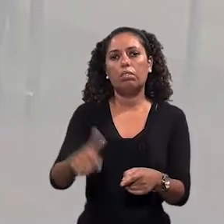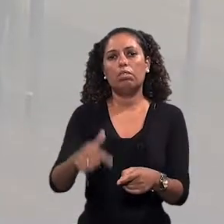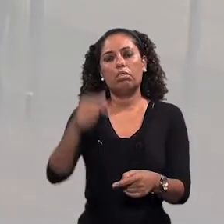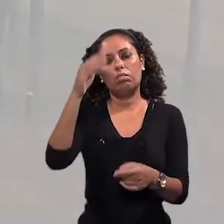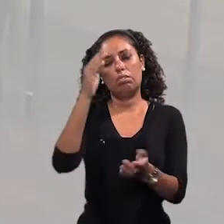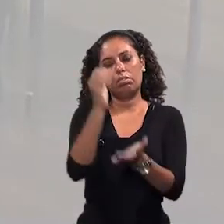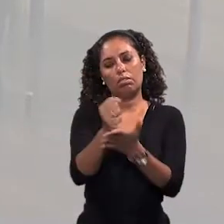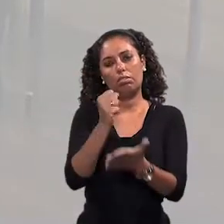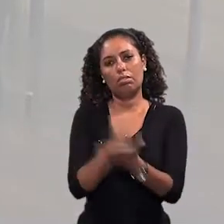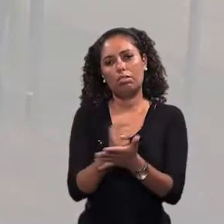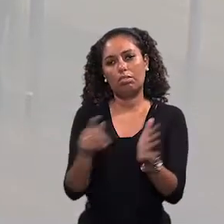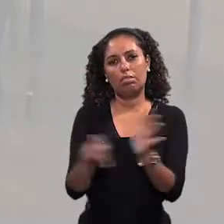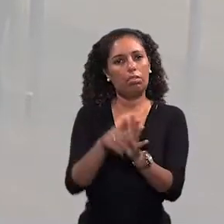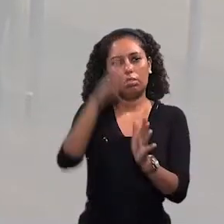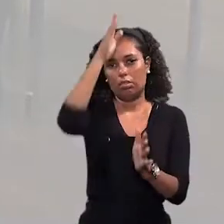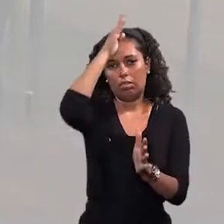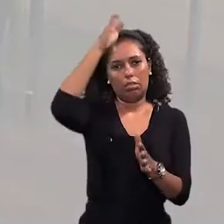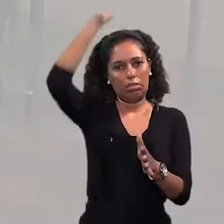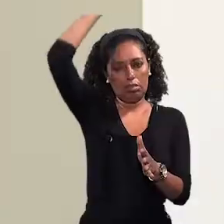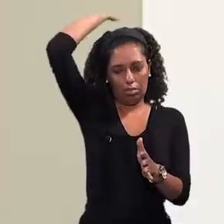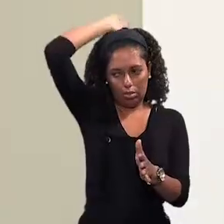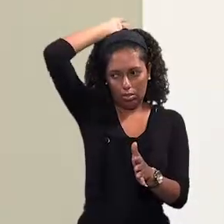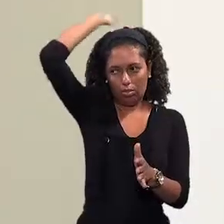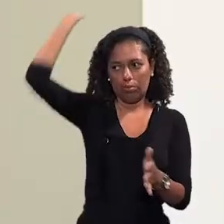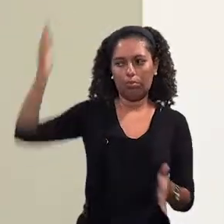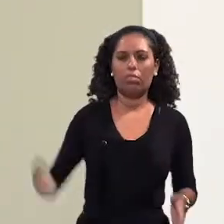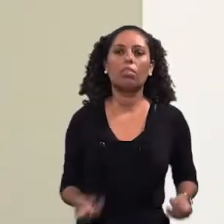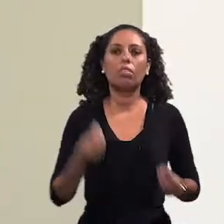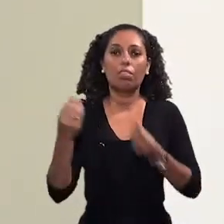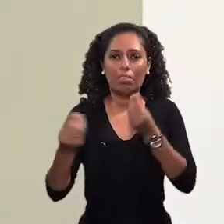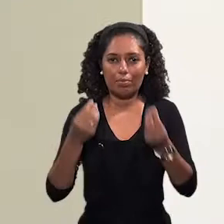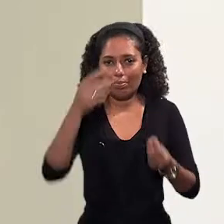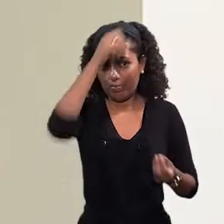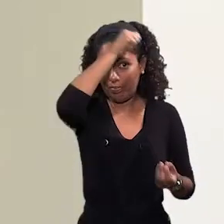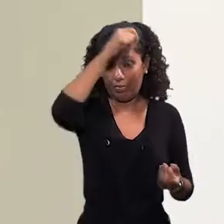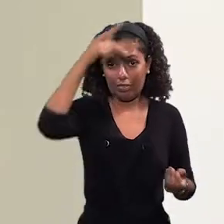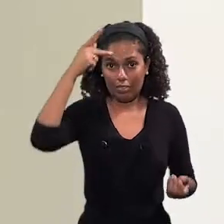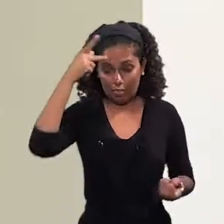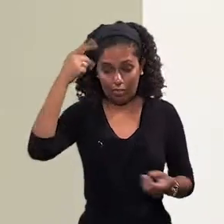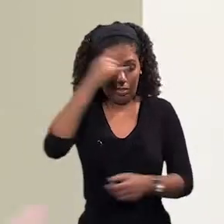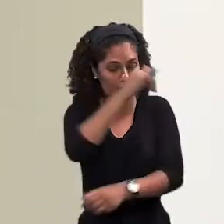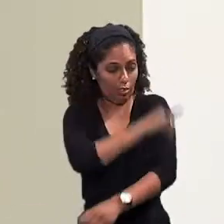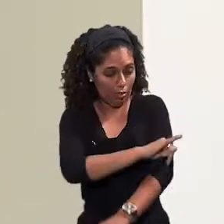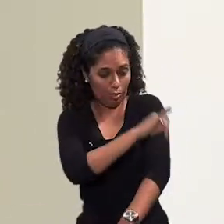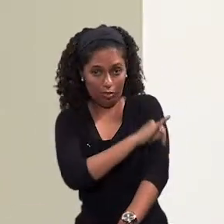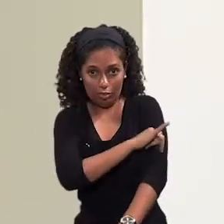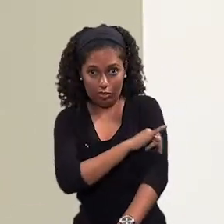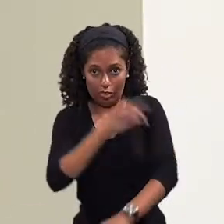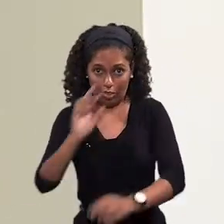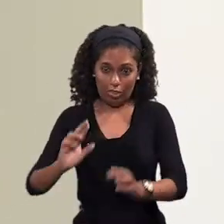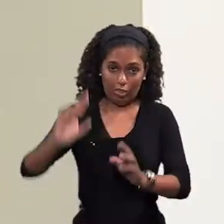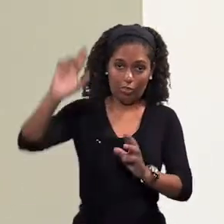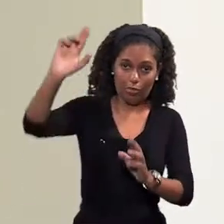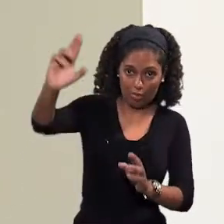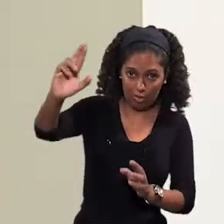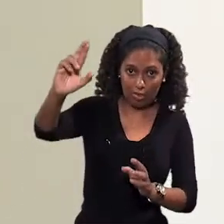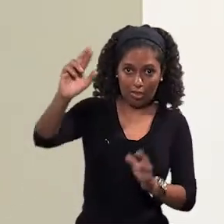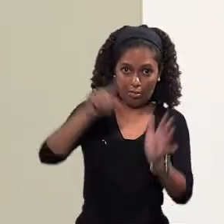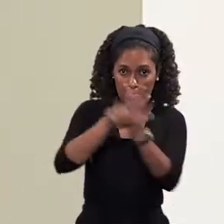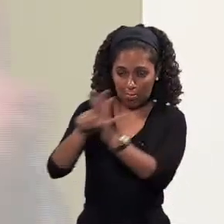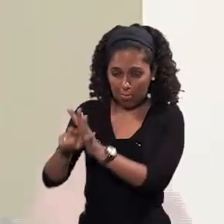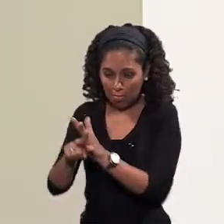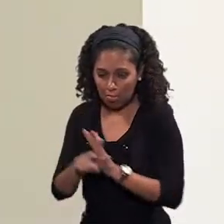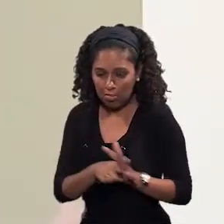de Bombeiros até então. Exatamente. Então, assim, a prefeitura, lembrado. A prefeitura do Rio de Janeiro, responsável por, de certa